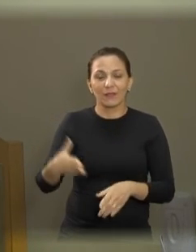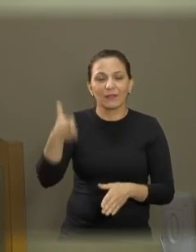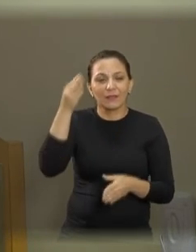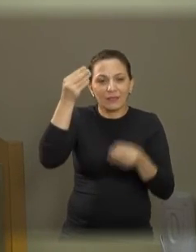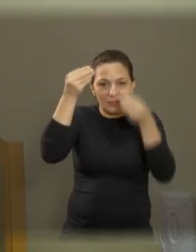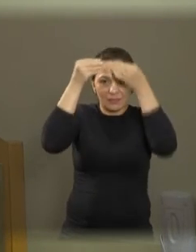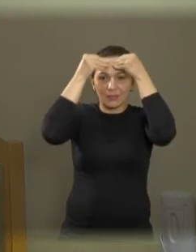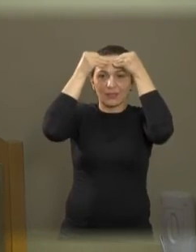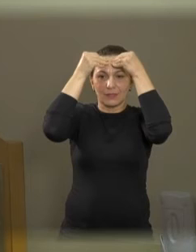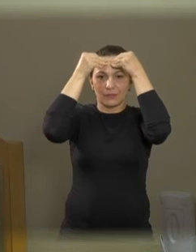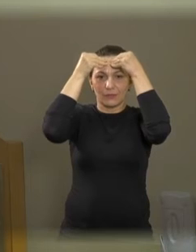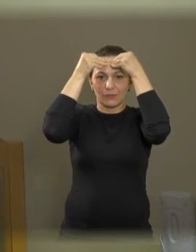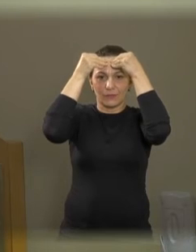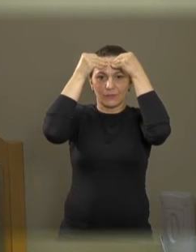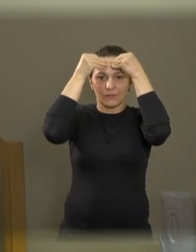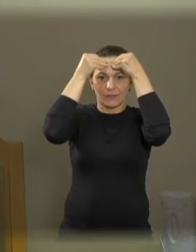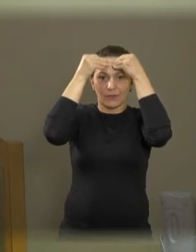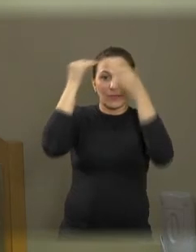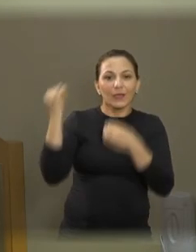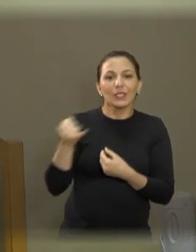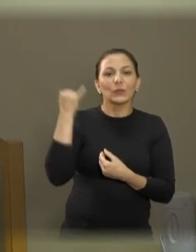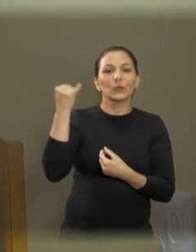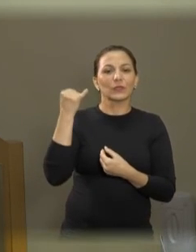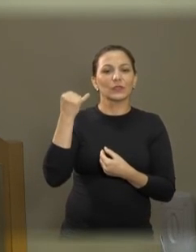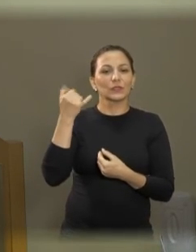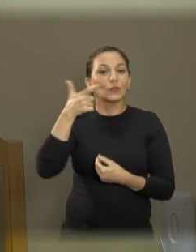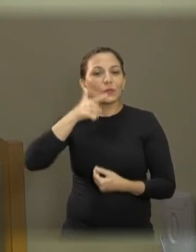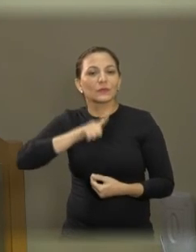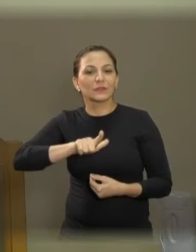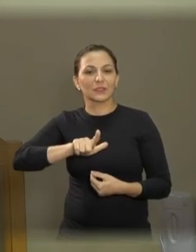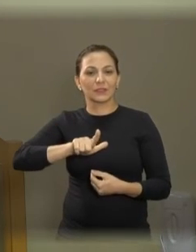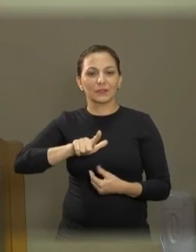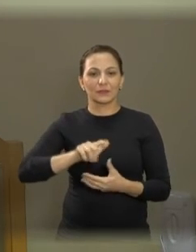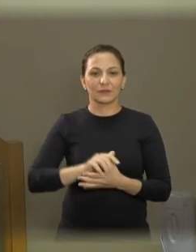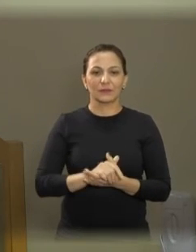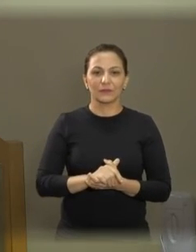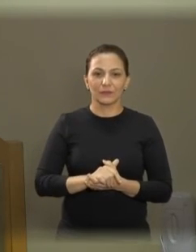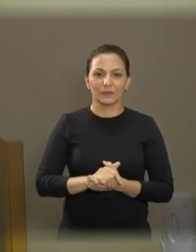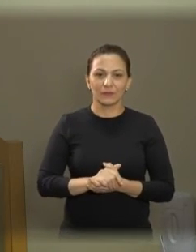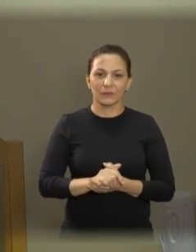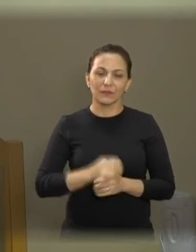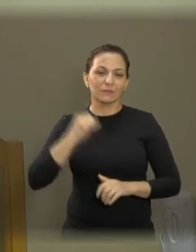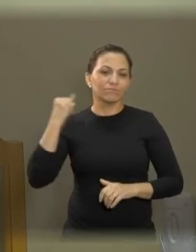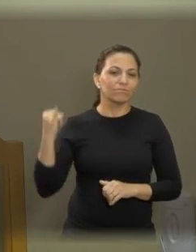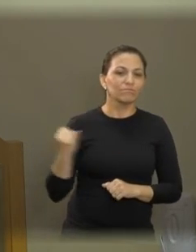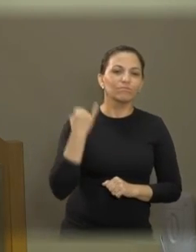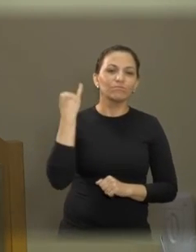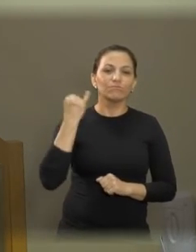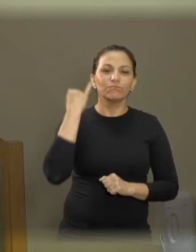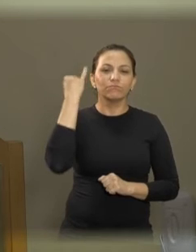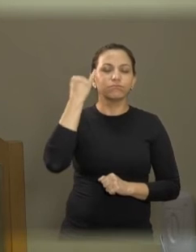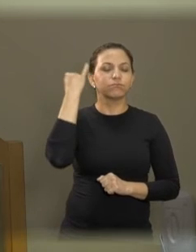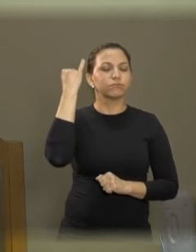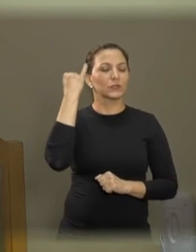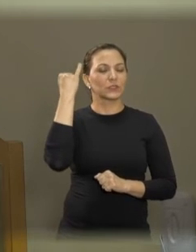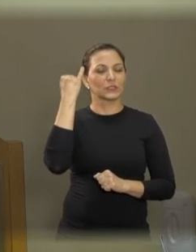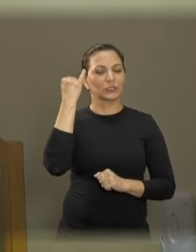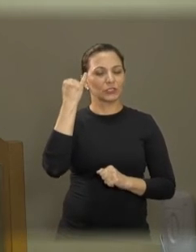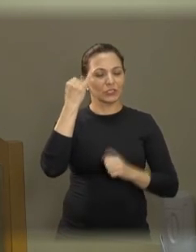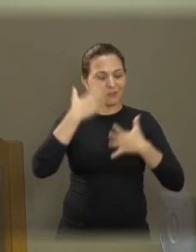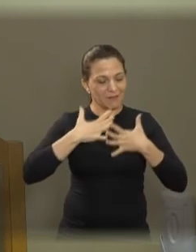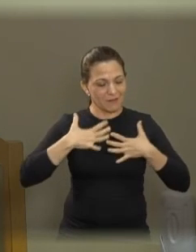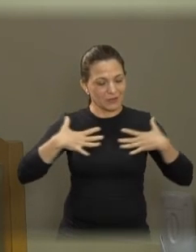aqui. Isso é importante atingir. E eu atingi isso. Então é muito, muito